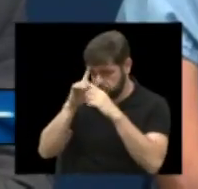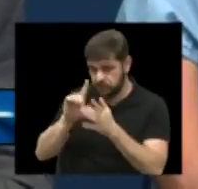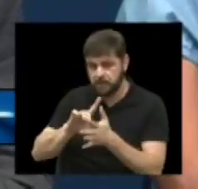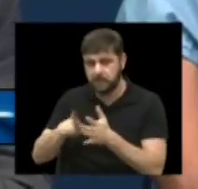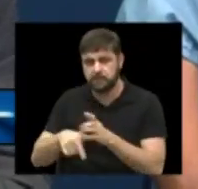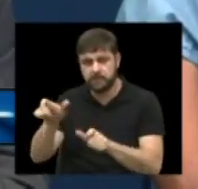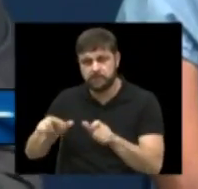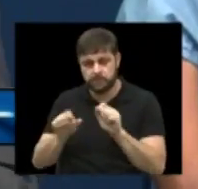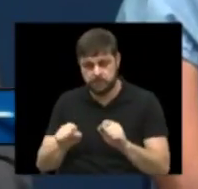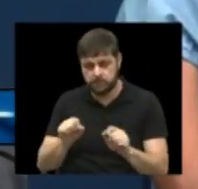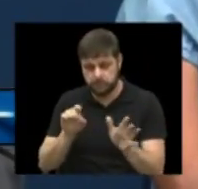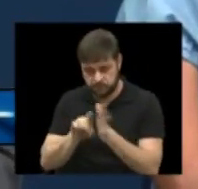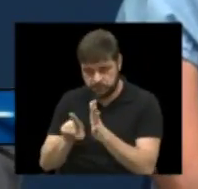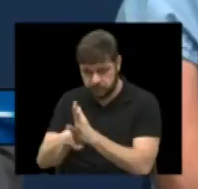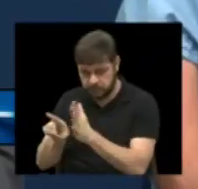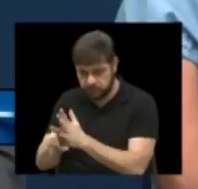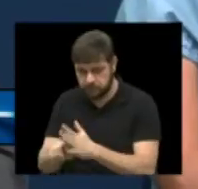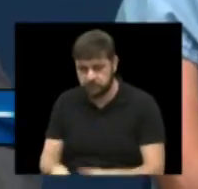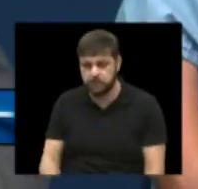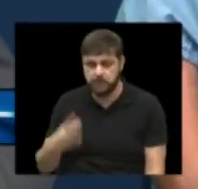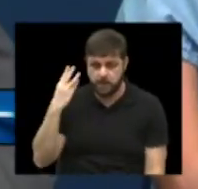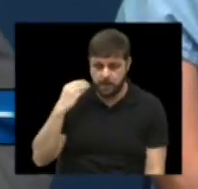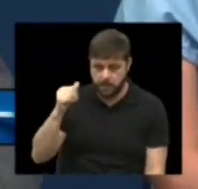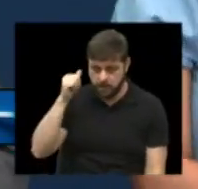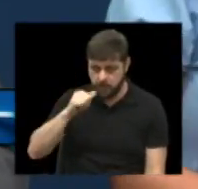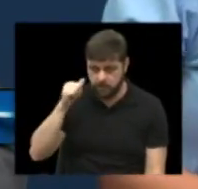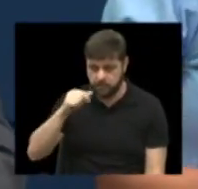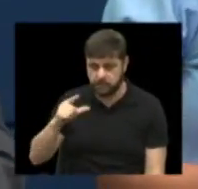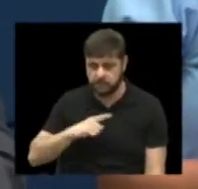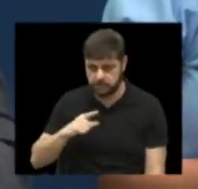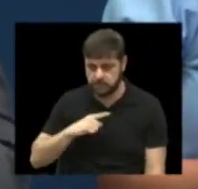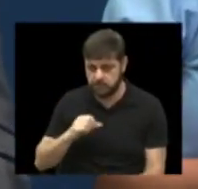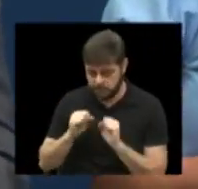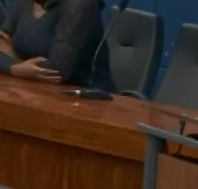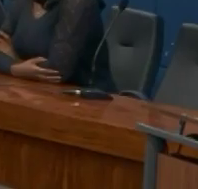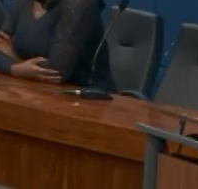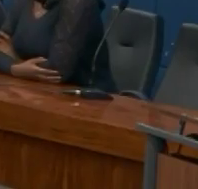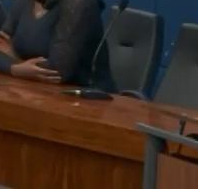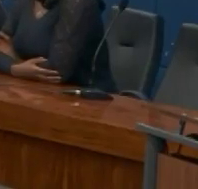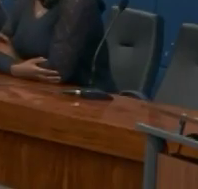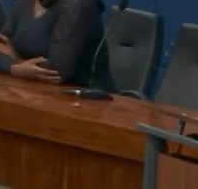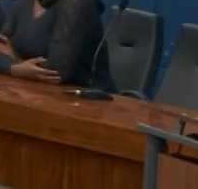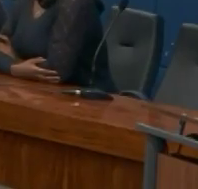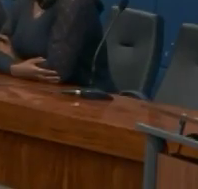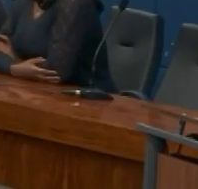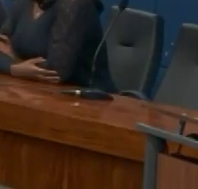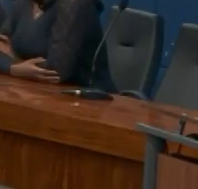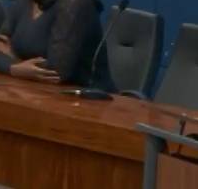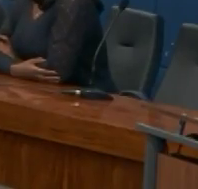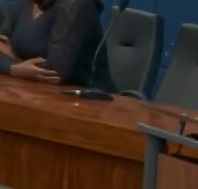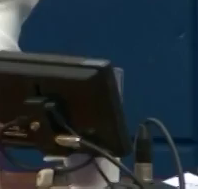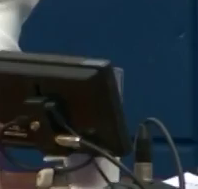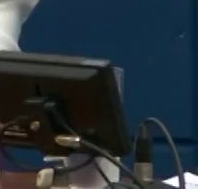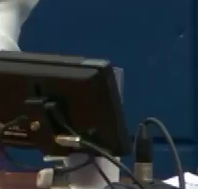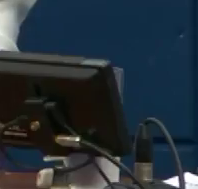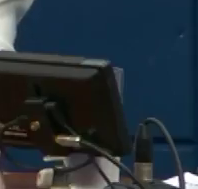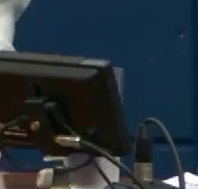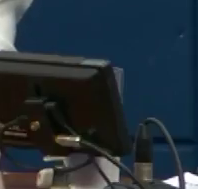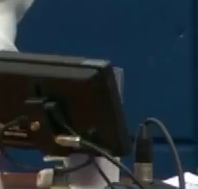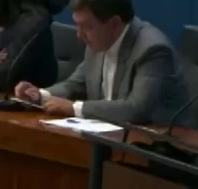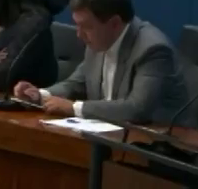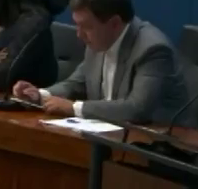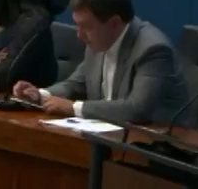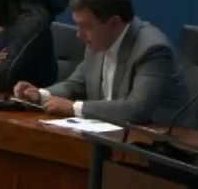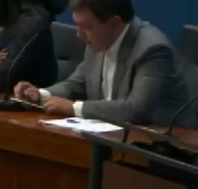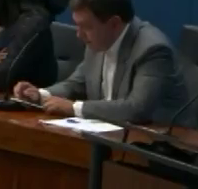vezes. 4 pareceres de projetos e os 4 foram favoráveis. Durante os 6 primeiros meses deste ano, a comissão também